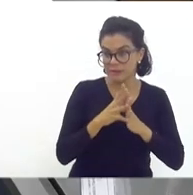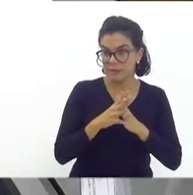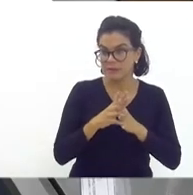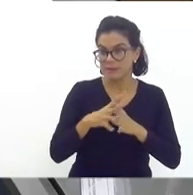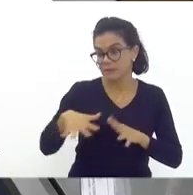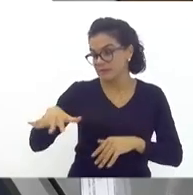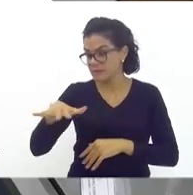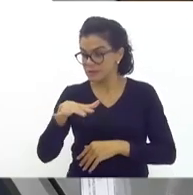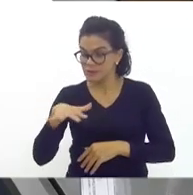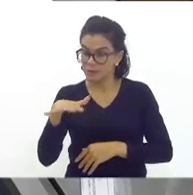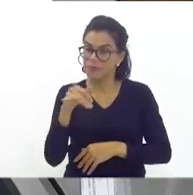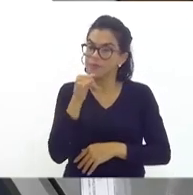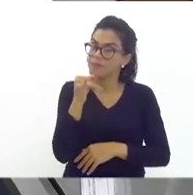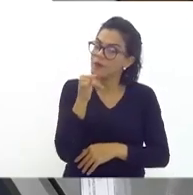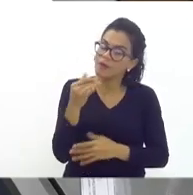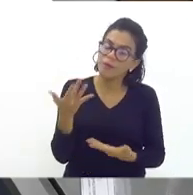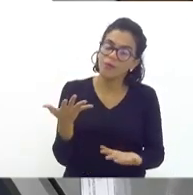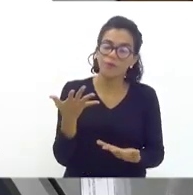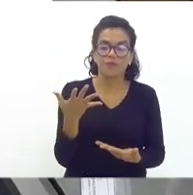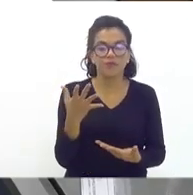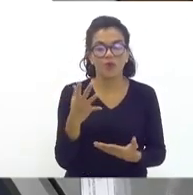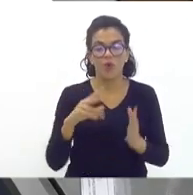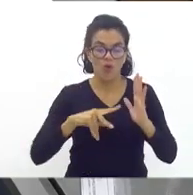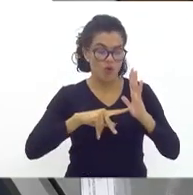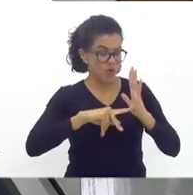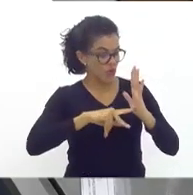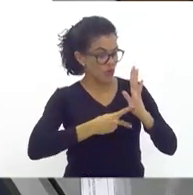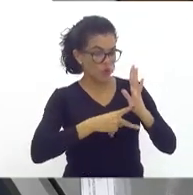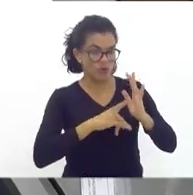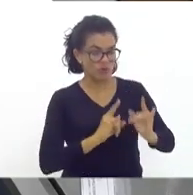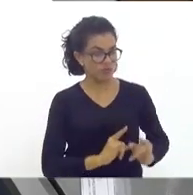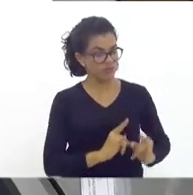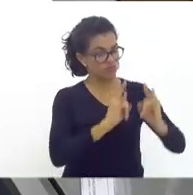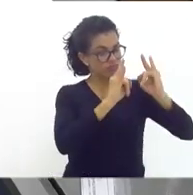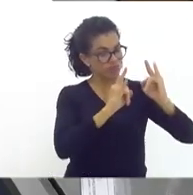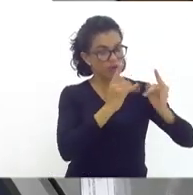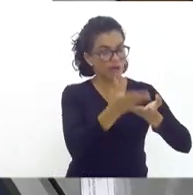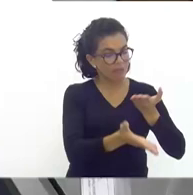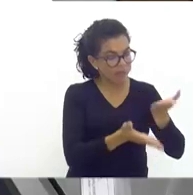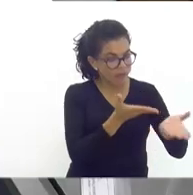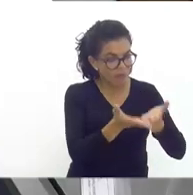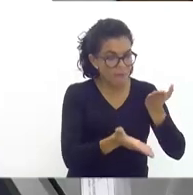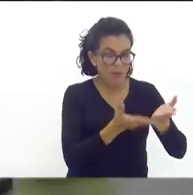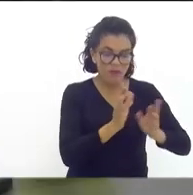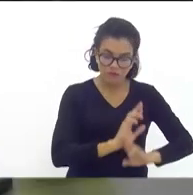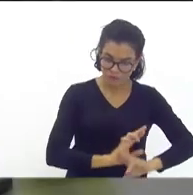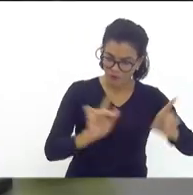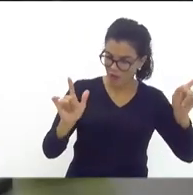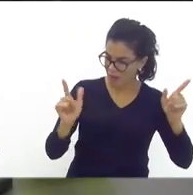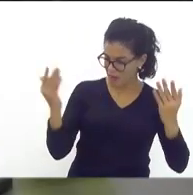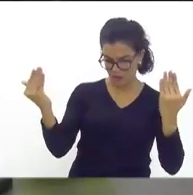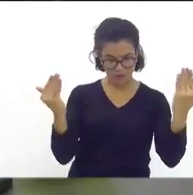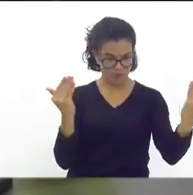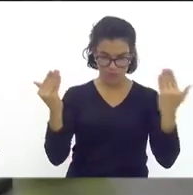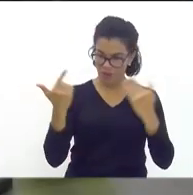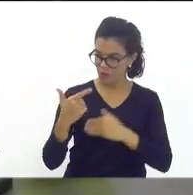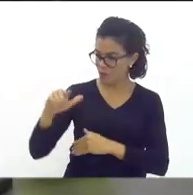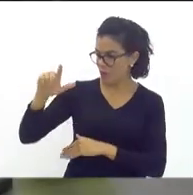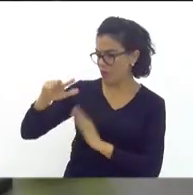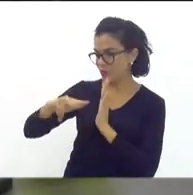o condomínio que estava tendo um tratamento diferenciado em relação ao outro isso foi